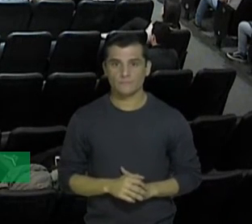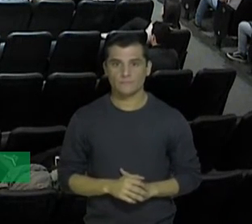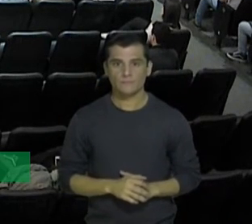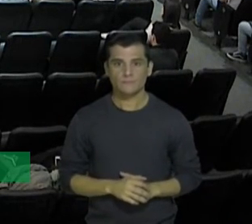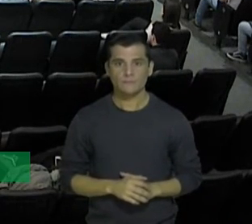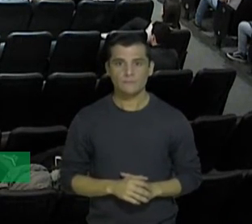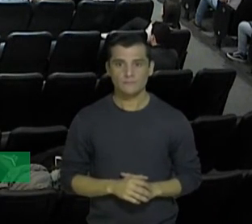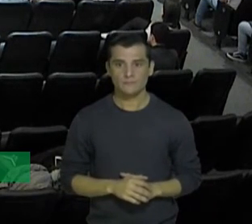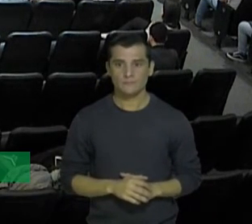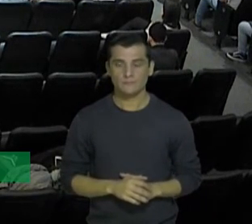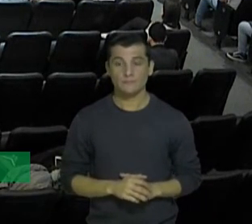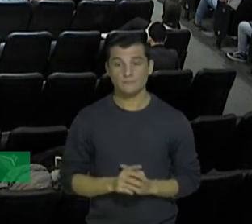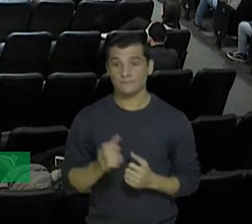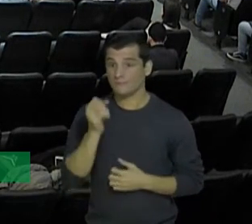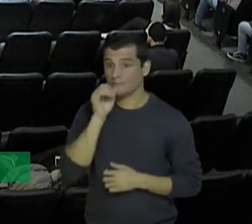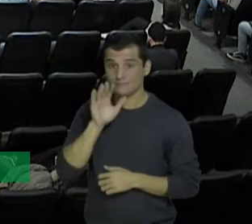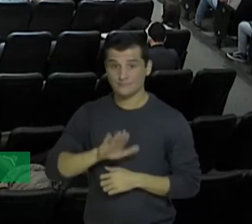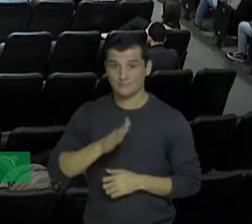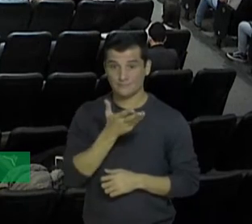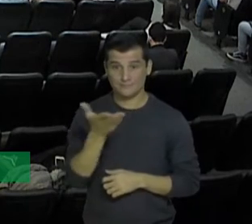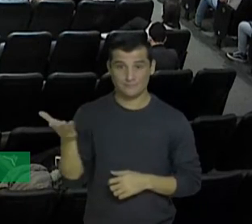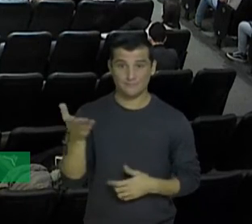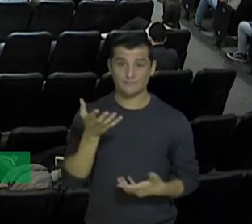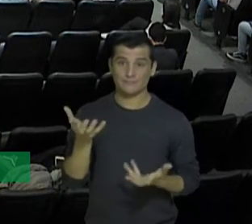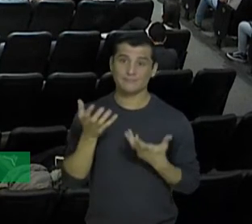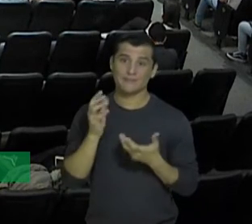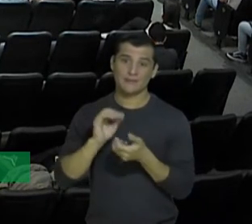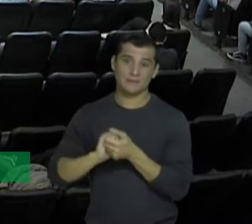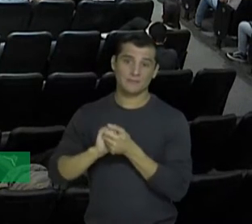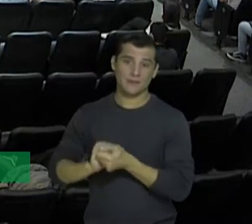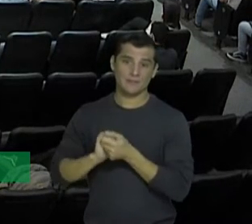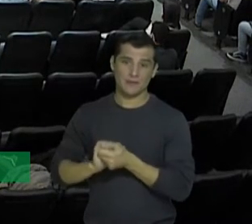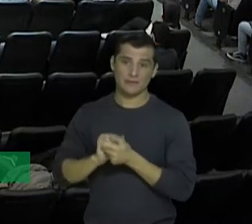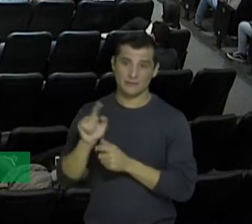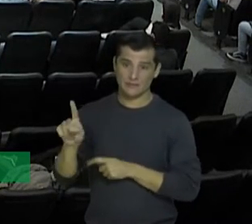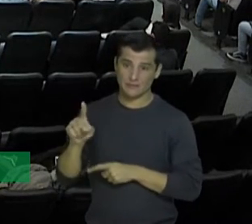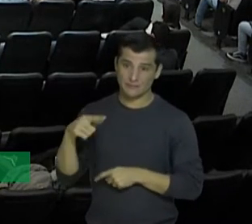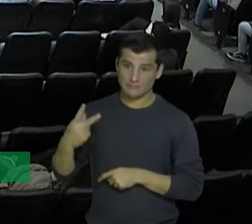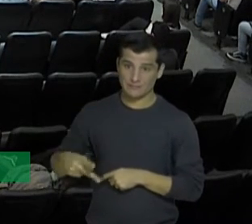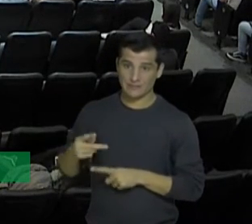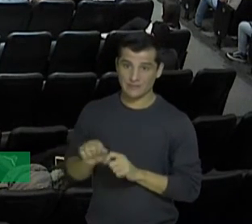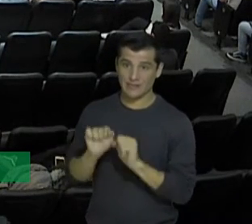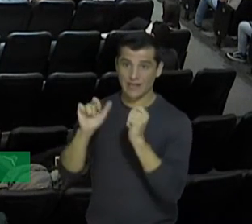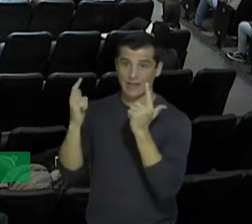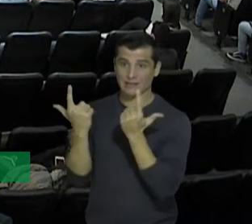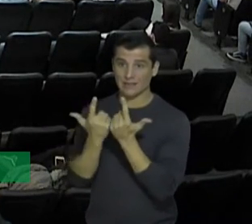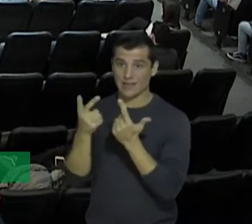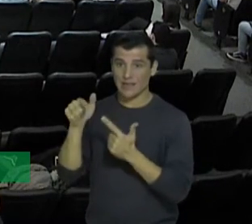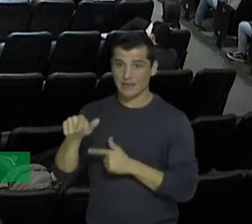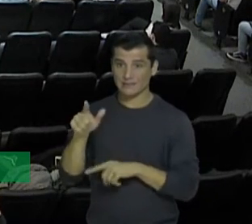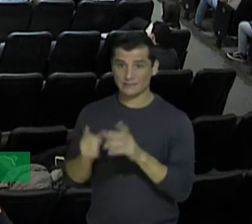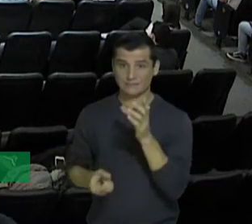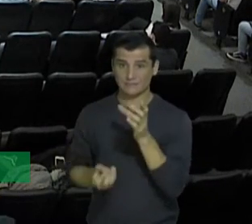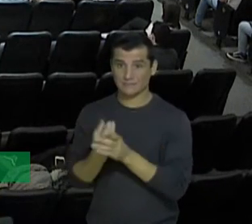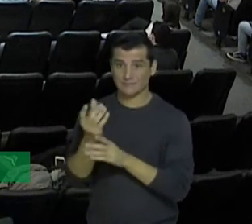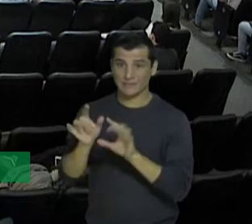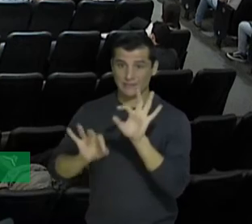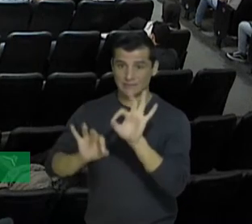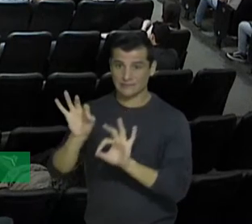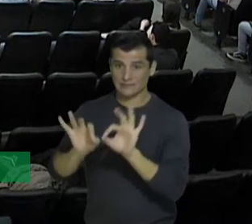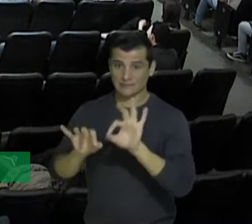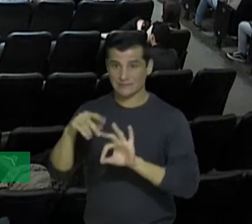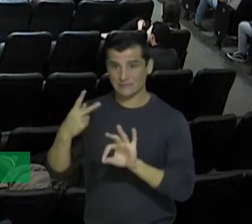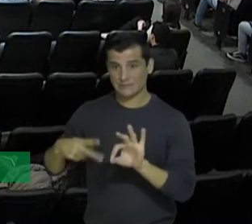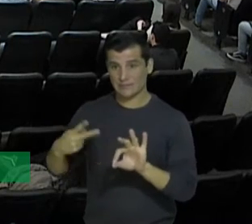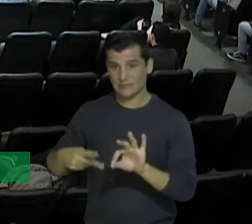empresas Boa tarde eu queria cumprimentar primeiro a iniciativa da Assembleia legisl de Santa Catarina